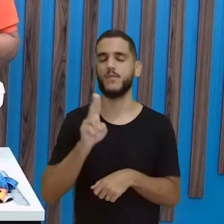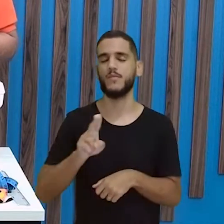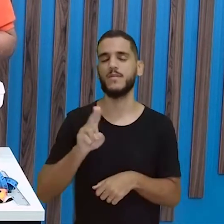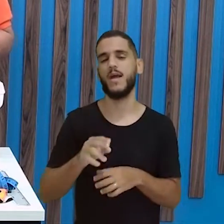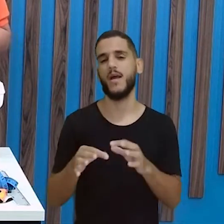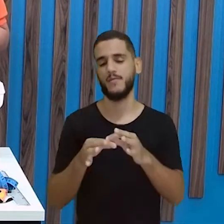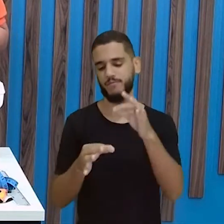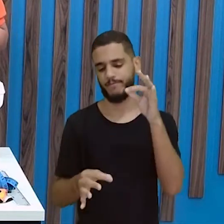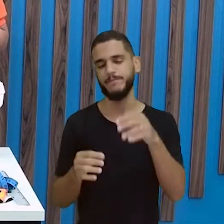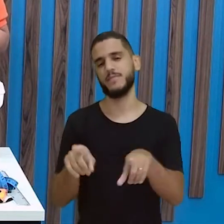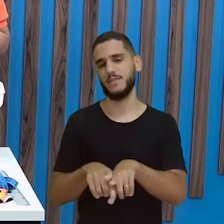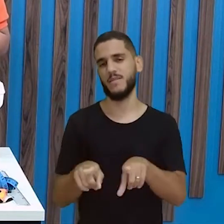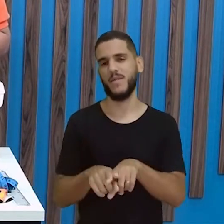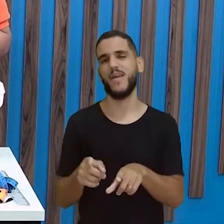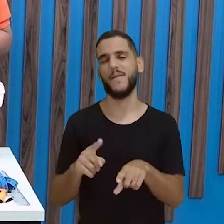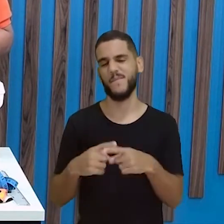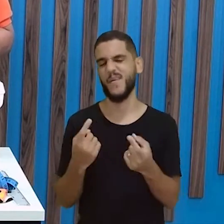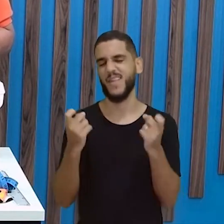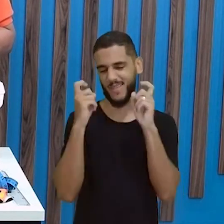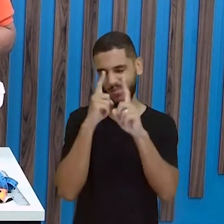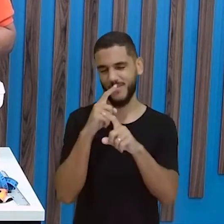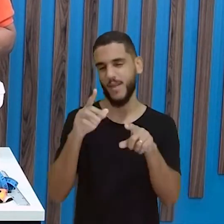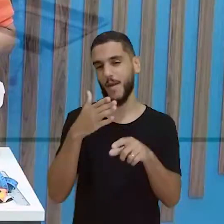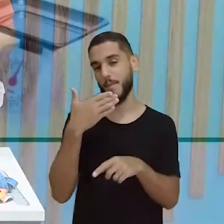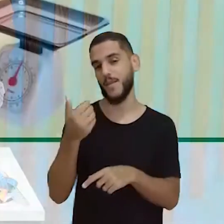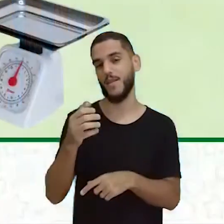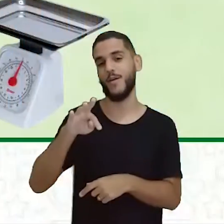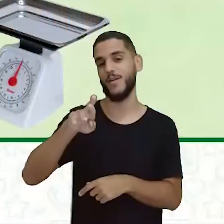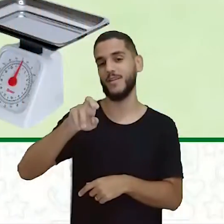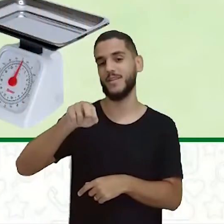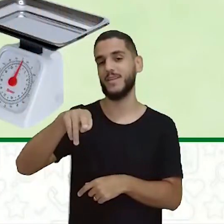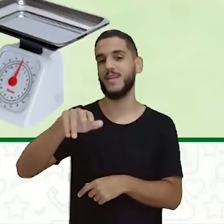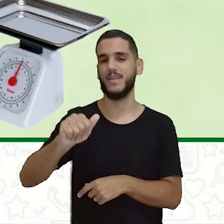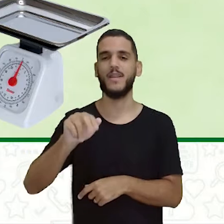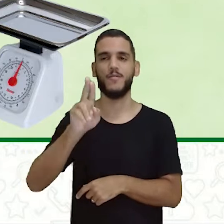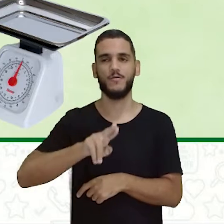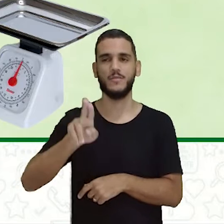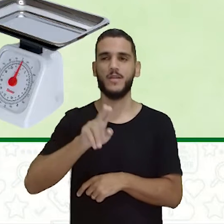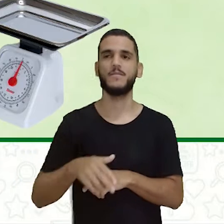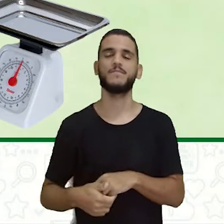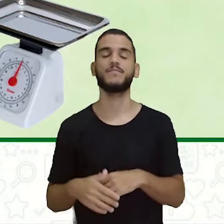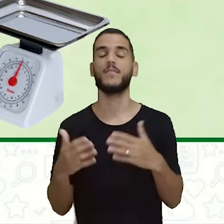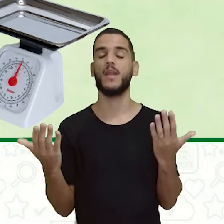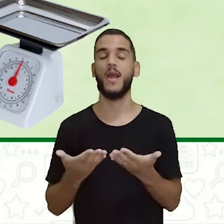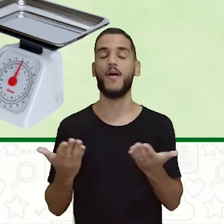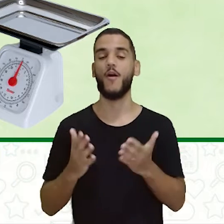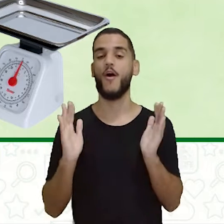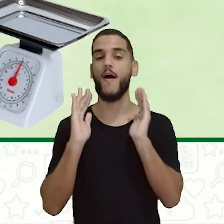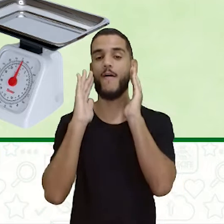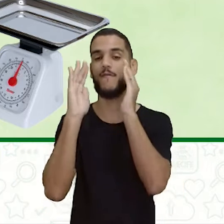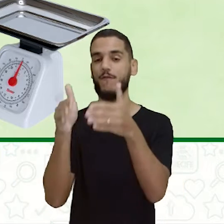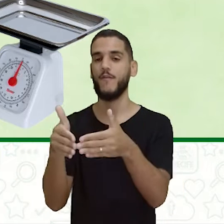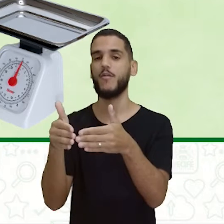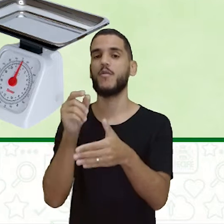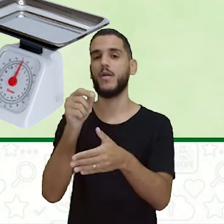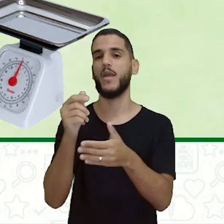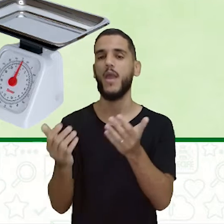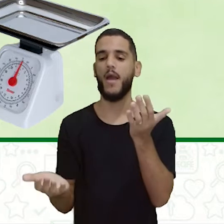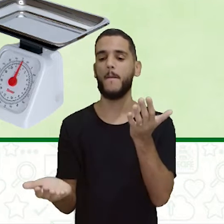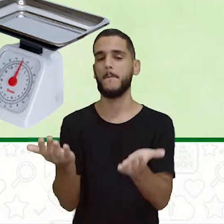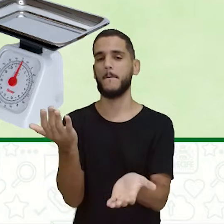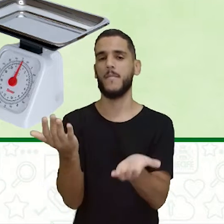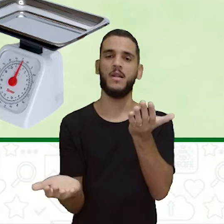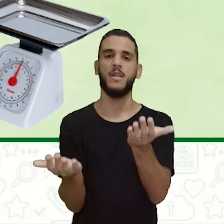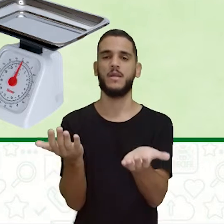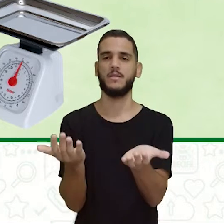certo? Mas dá mais trabalho, né? Então, vamos lá. Então, vamos ver as balanças, tá? Eu coloquei